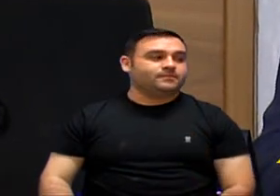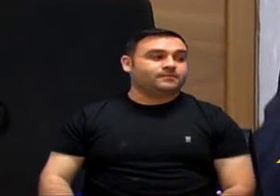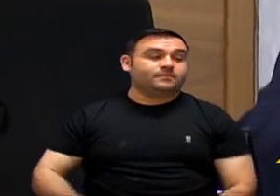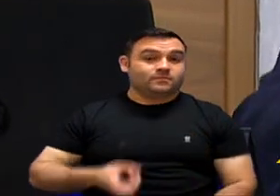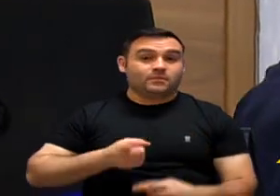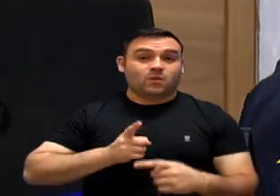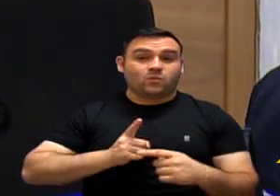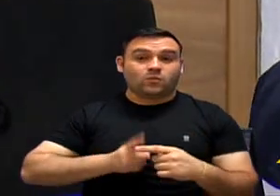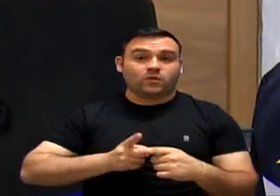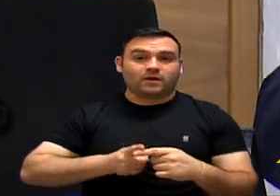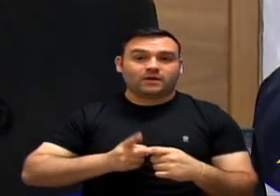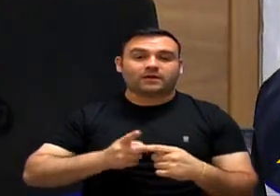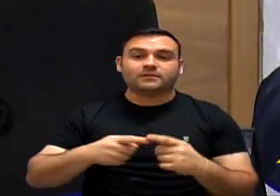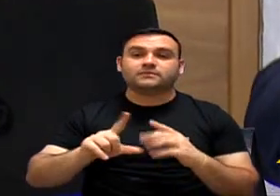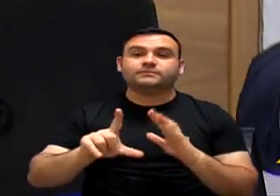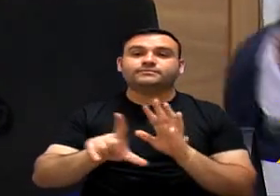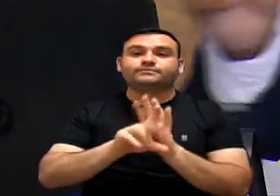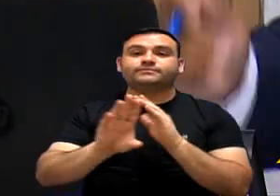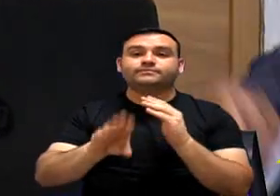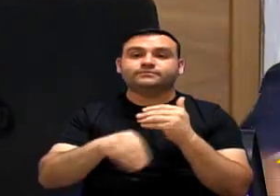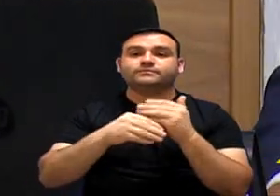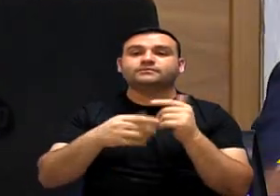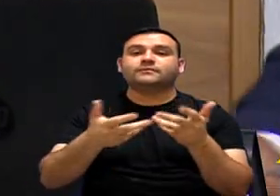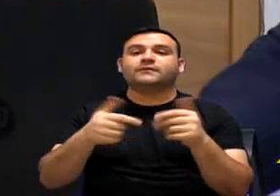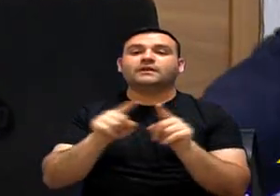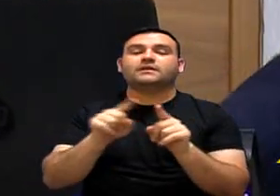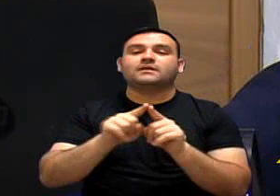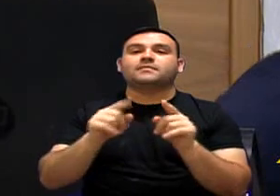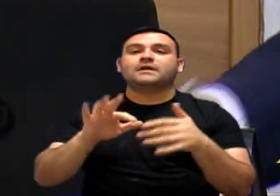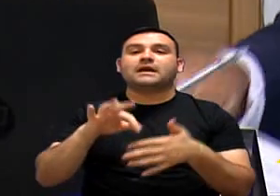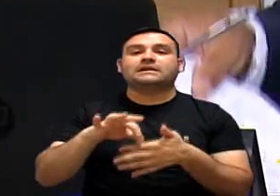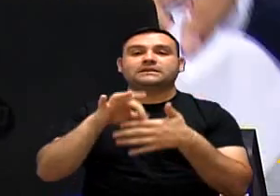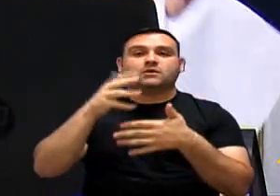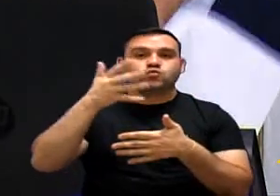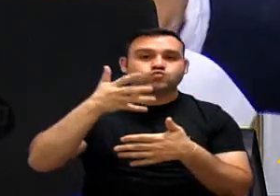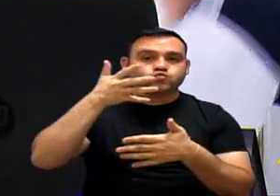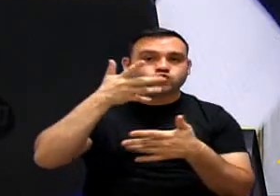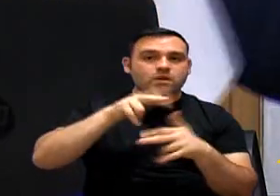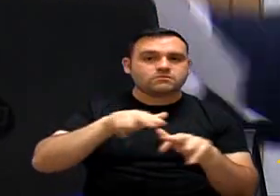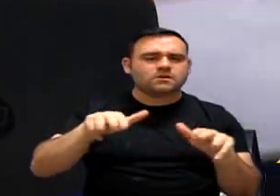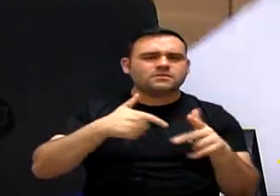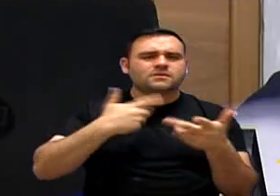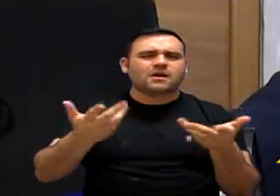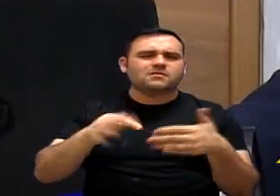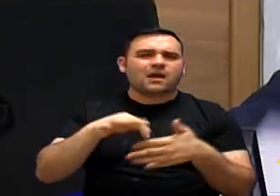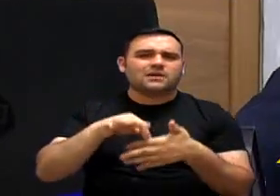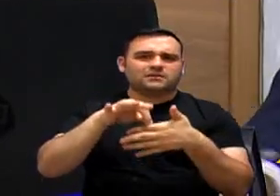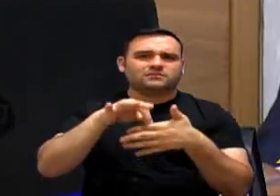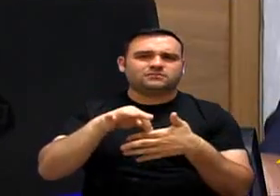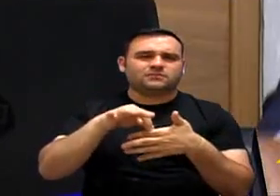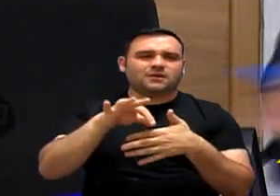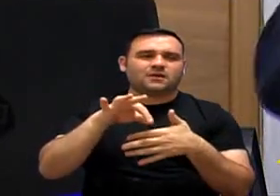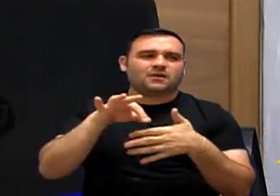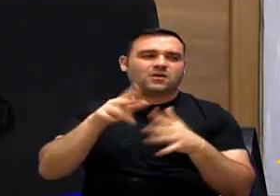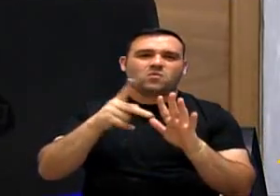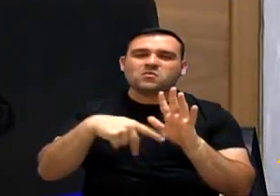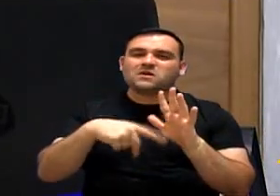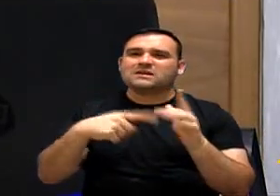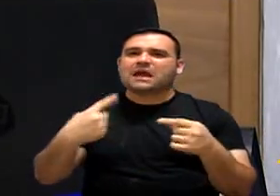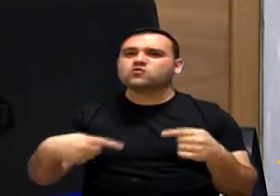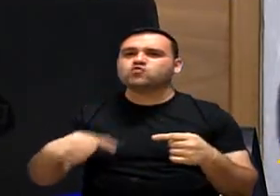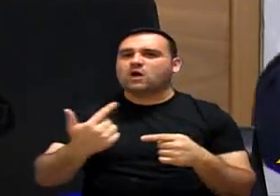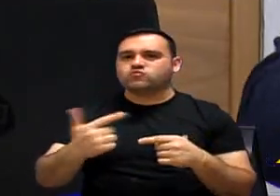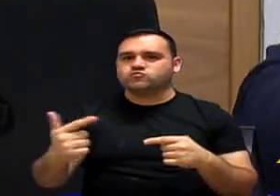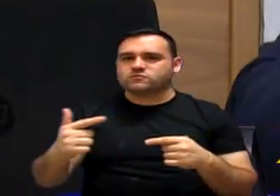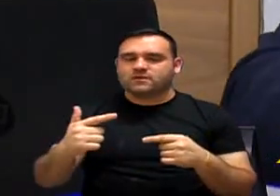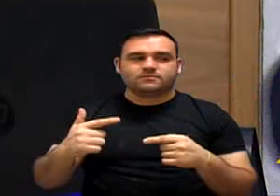devido ao emendar que entrou eu gostaria de colocar os líderes que eu vou colocar um produto que não tem